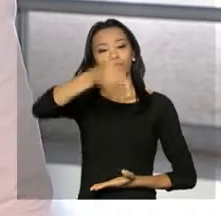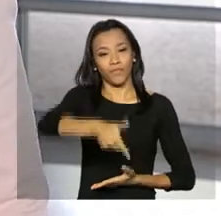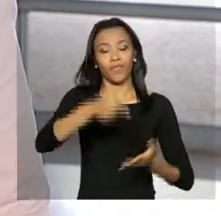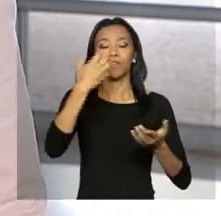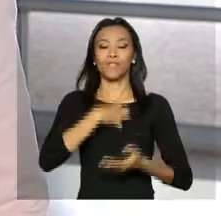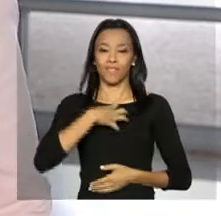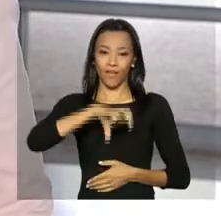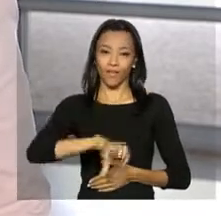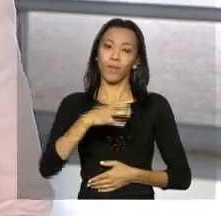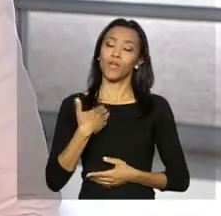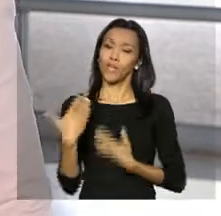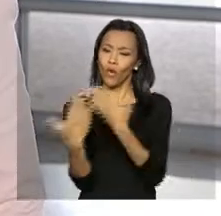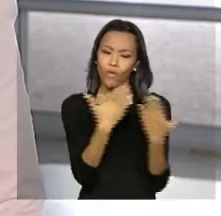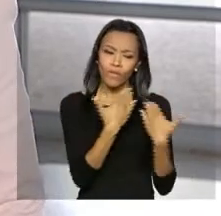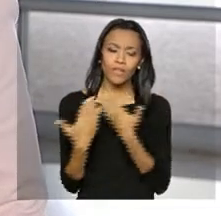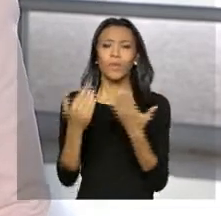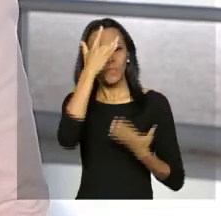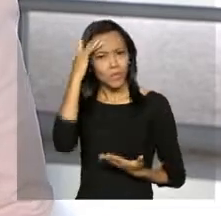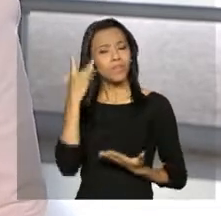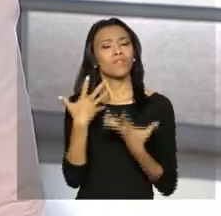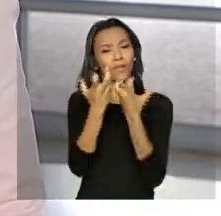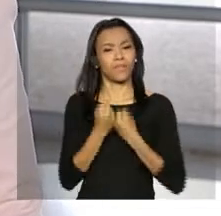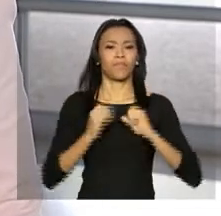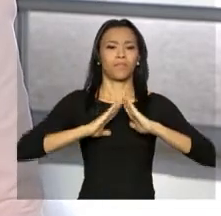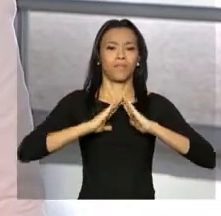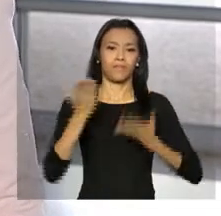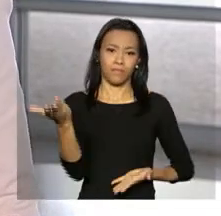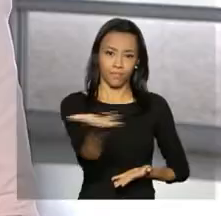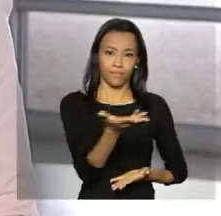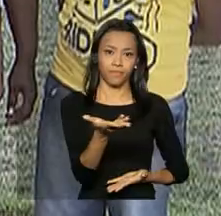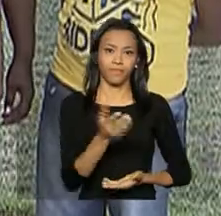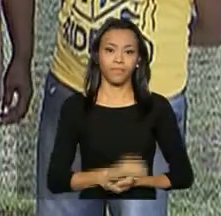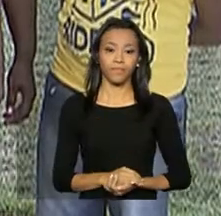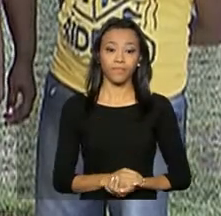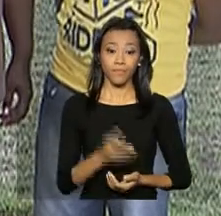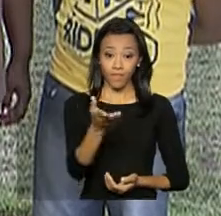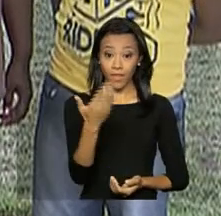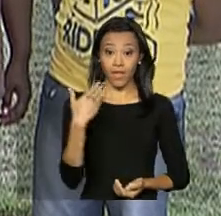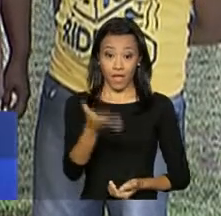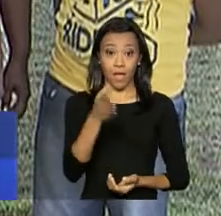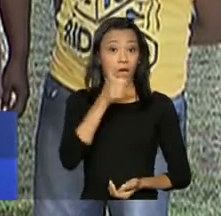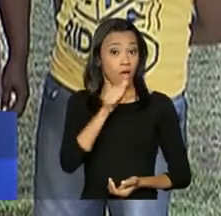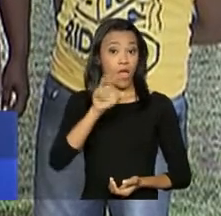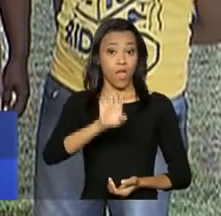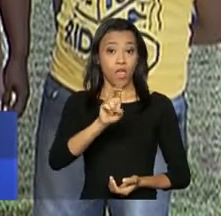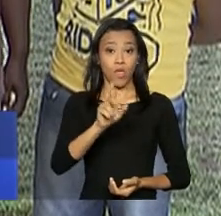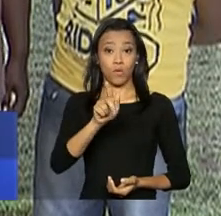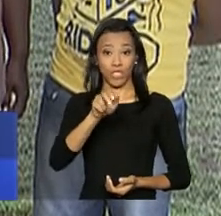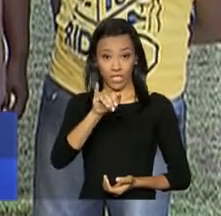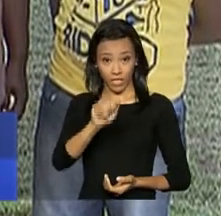das moradias e conversou com uma das beneficiárias. Vamos acompanhar. Nós estamos com a Eugênia, uma das